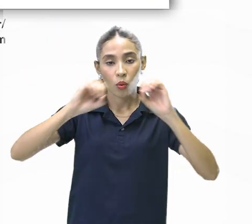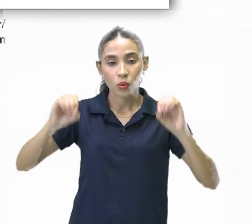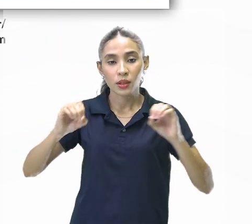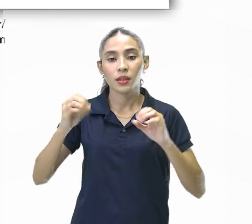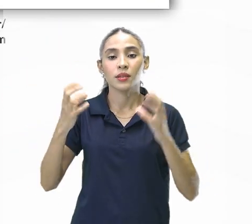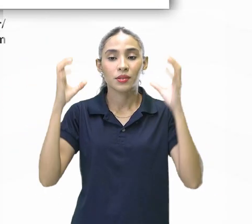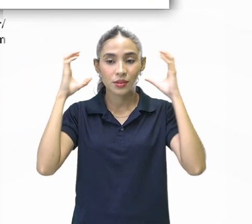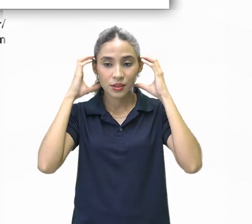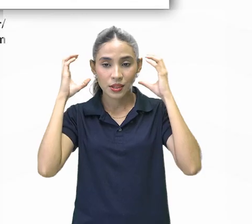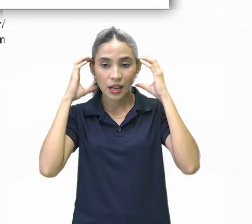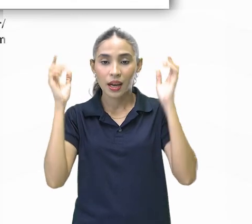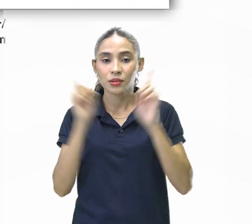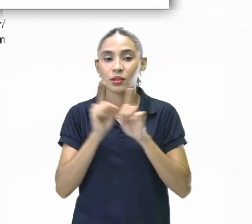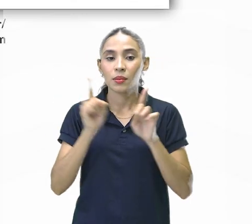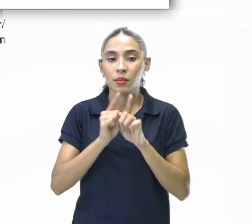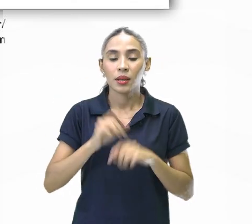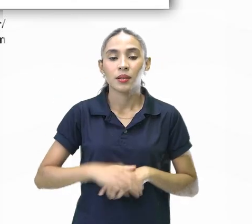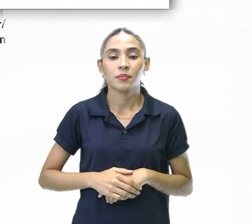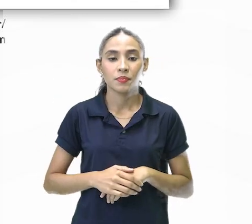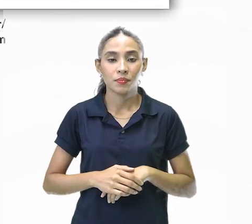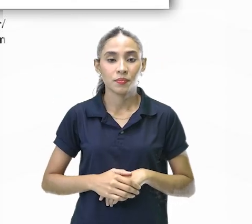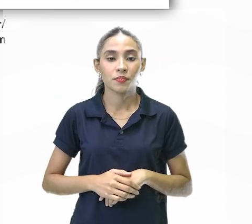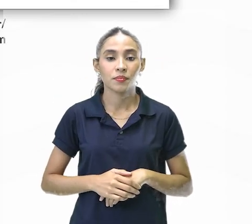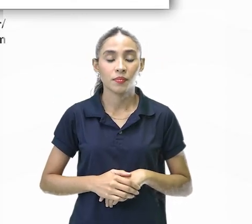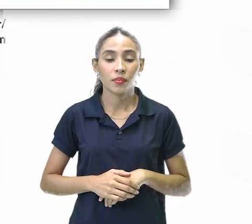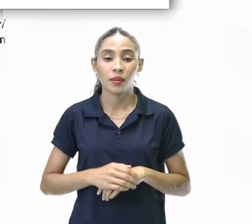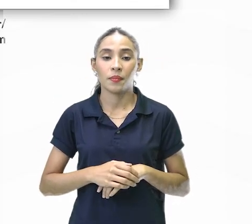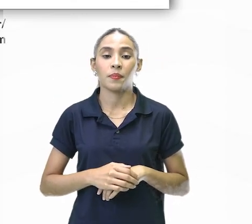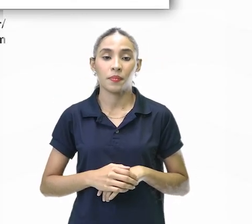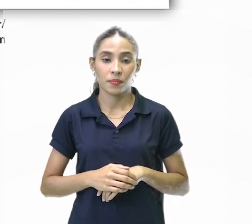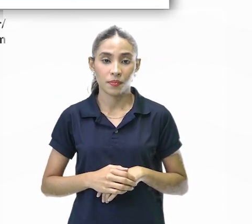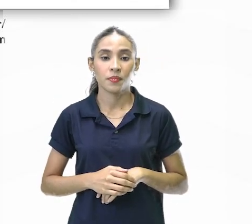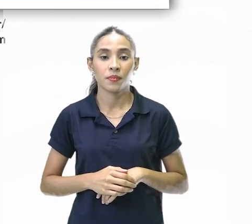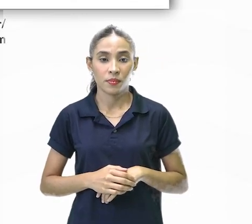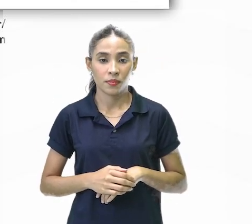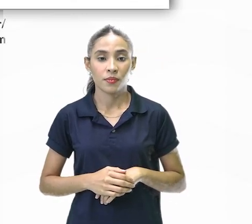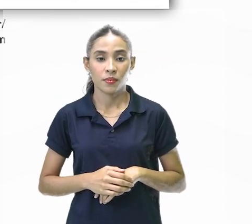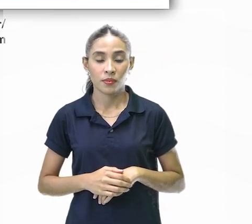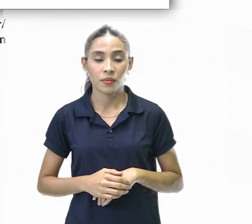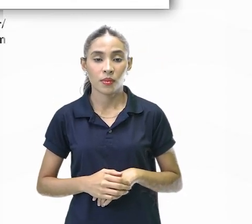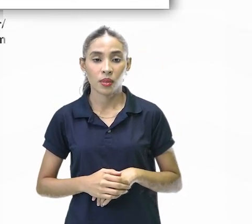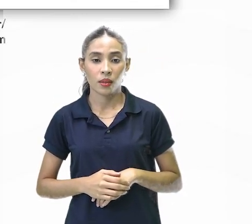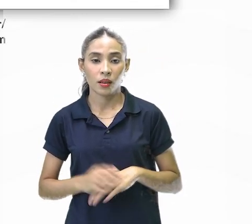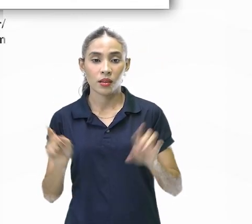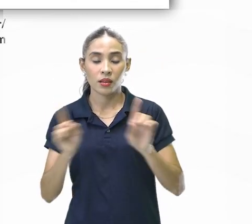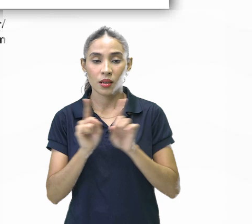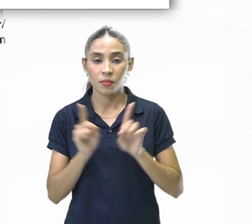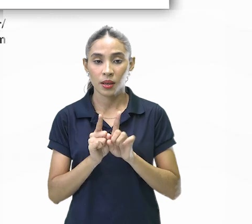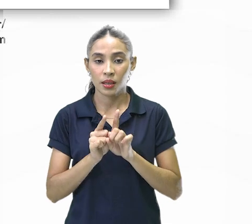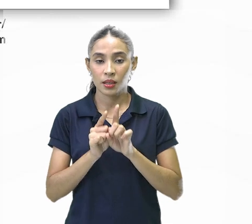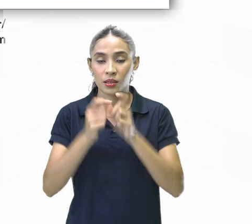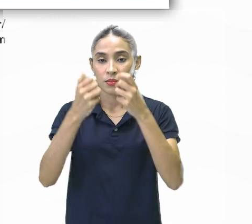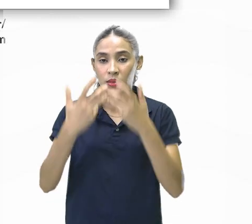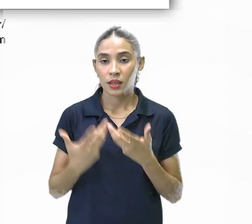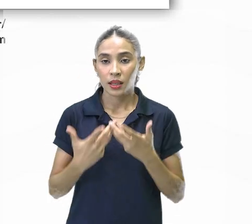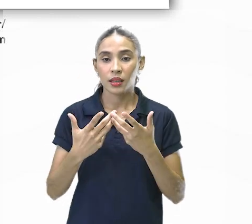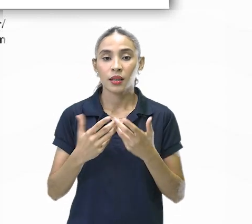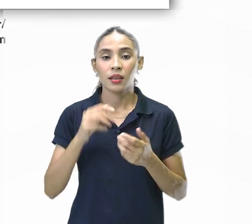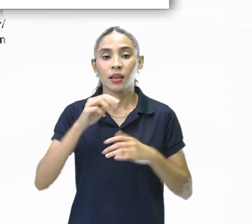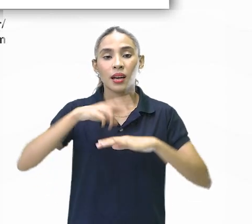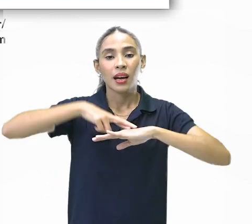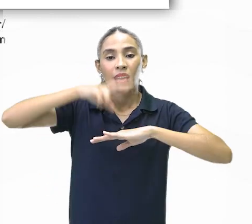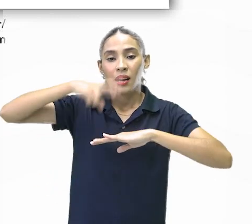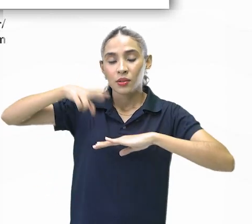de rádio produzidas em aparelhos de som, por exemplo. Claro que, ao falar sobre